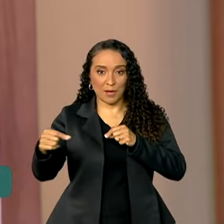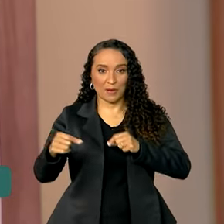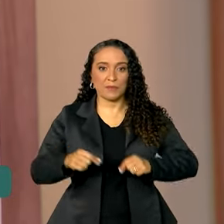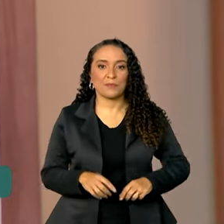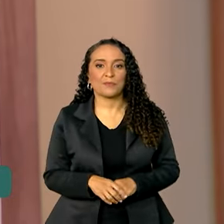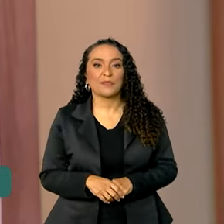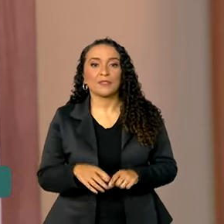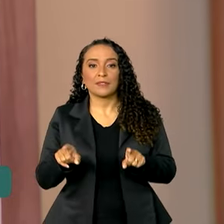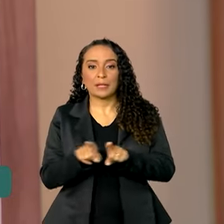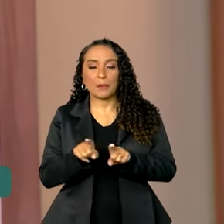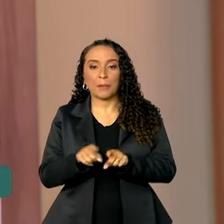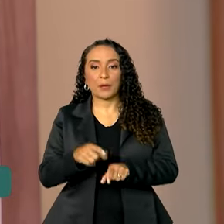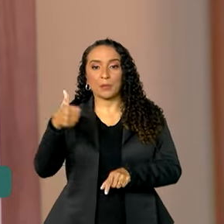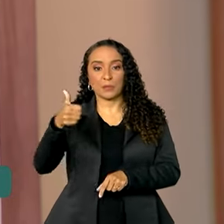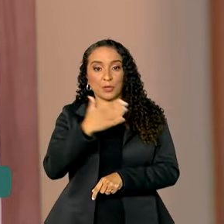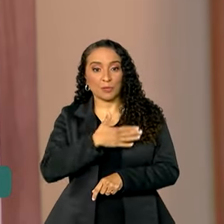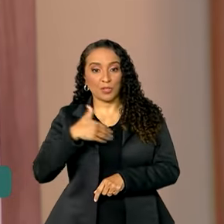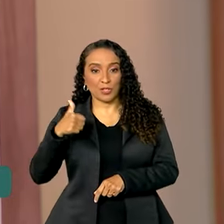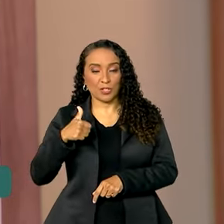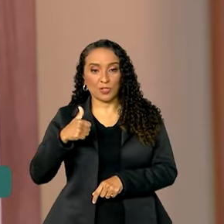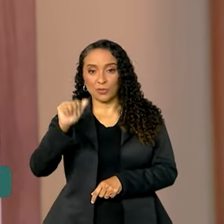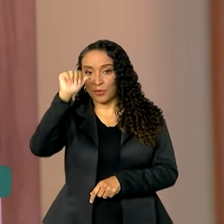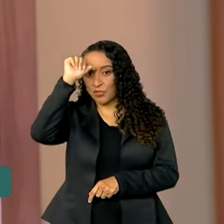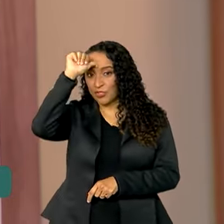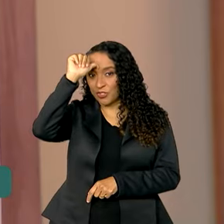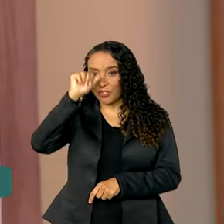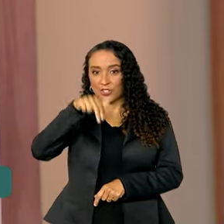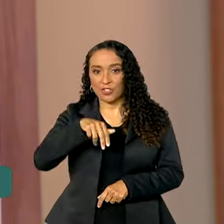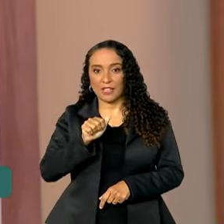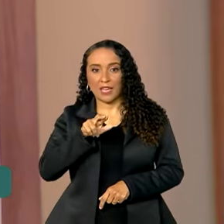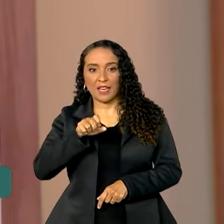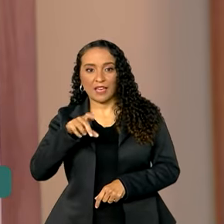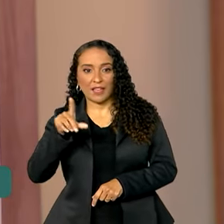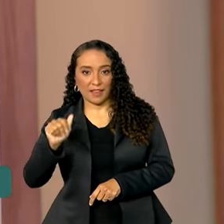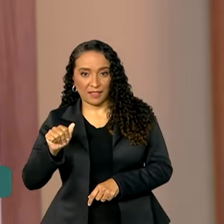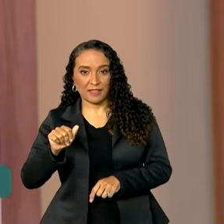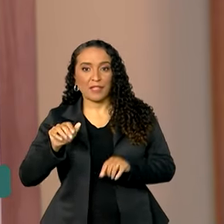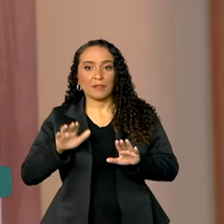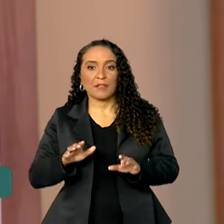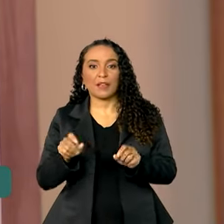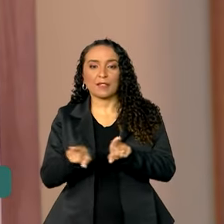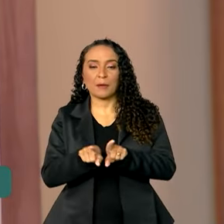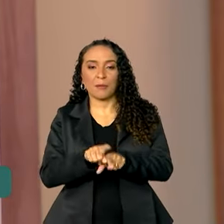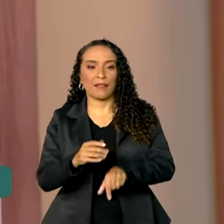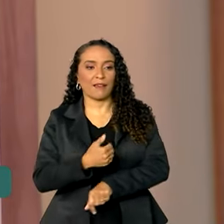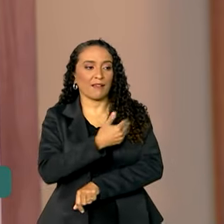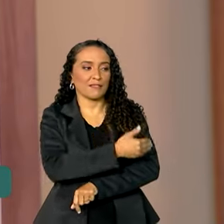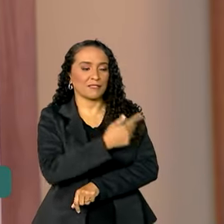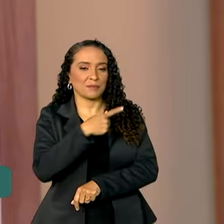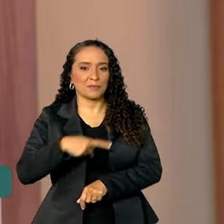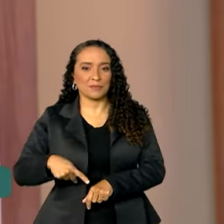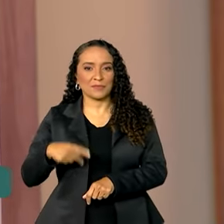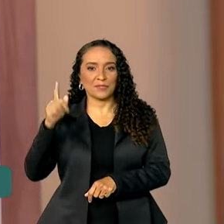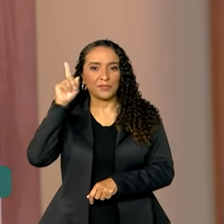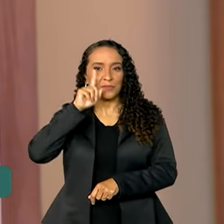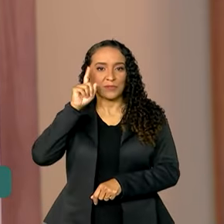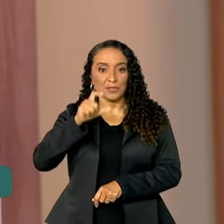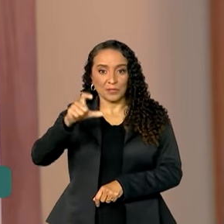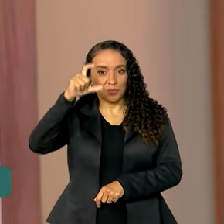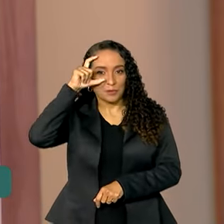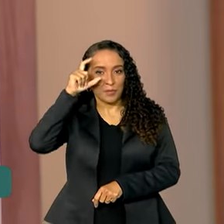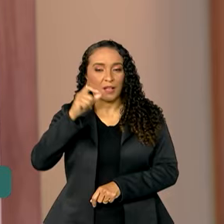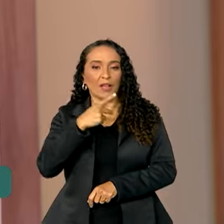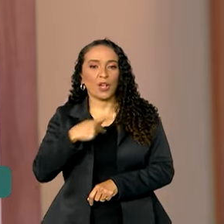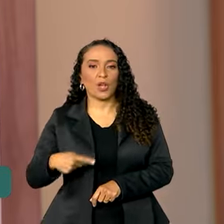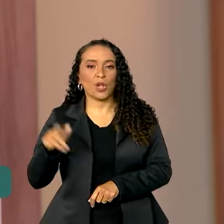Shigeru Ishiba, e com o primeiro-ministro indiano, Narendra Modi. Já ao lado do presidente dos Estados Unidos, Joe Biden,